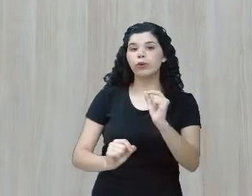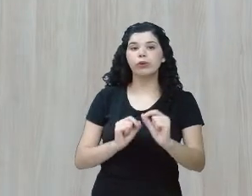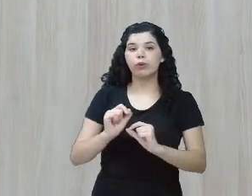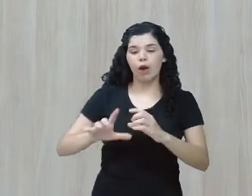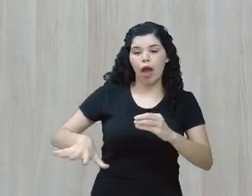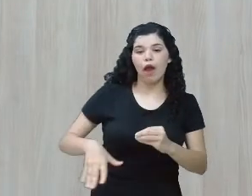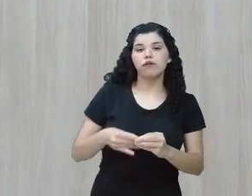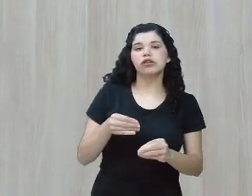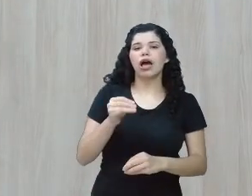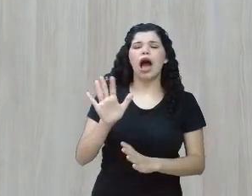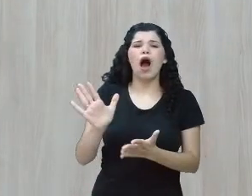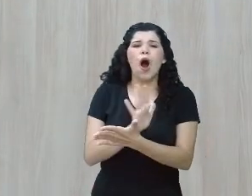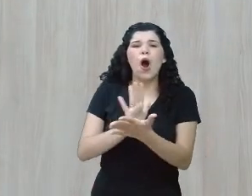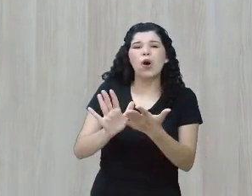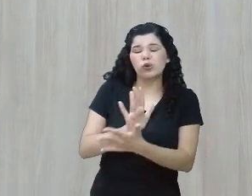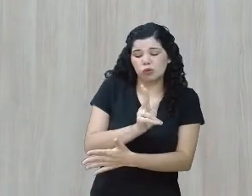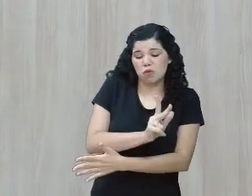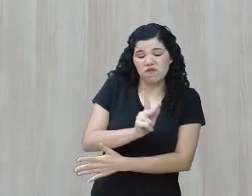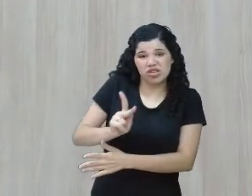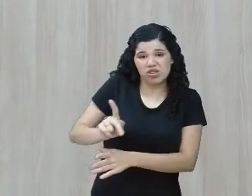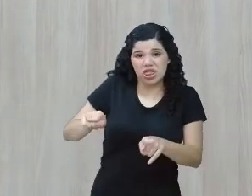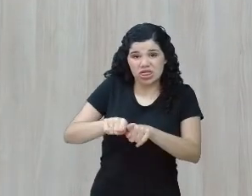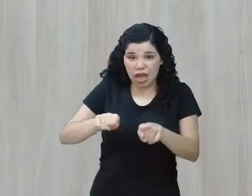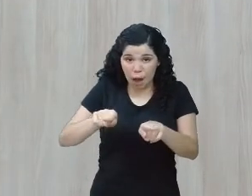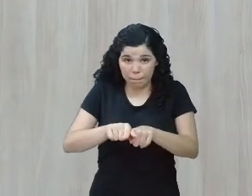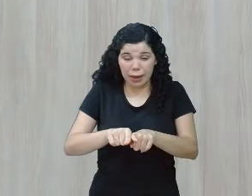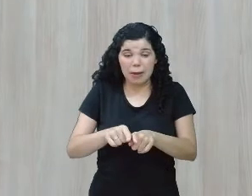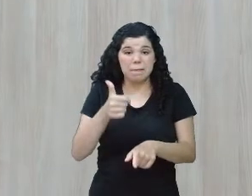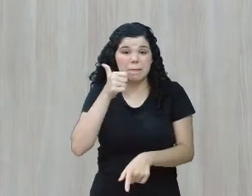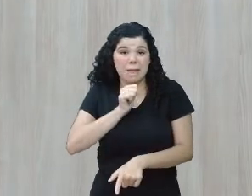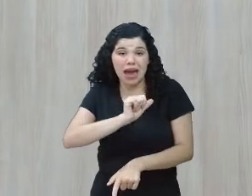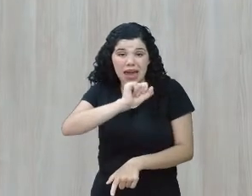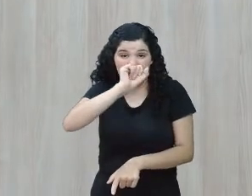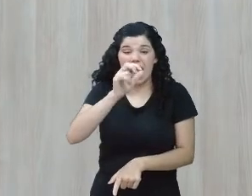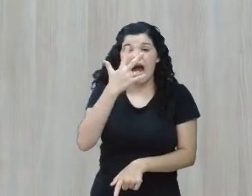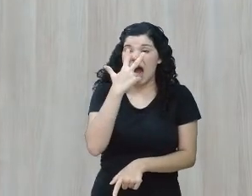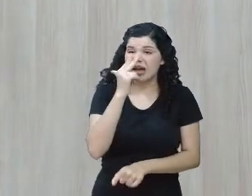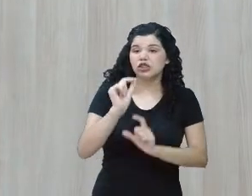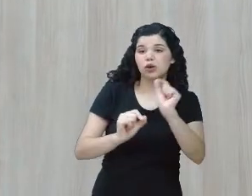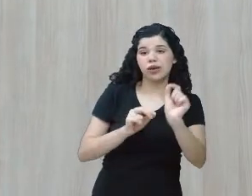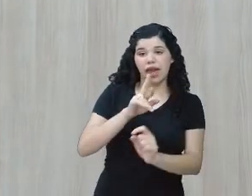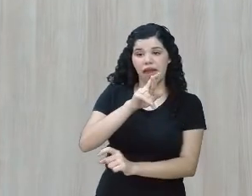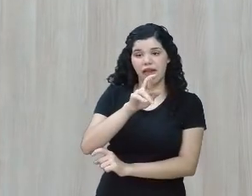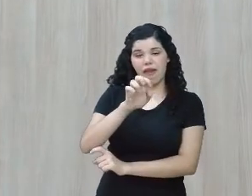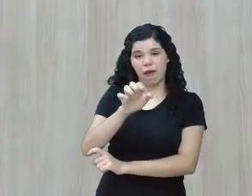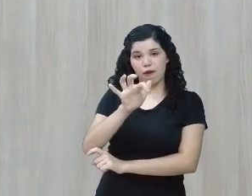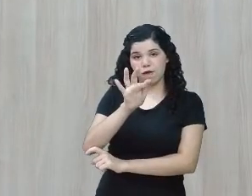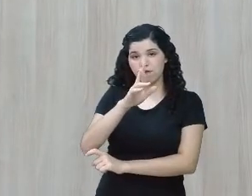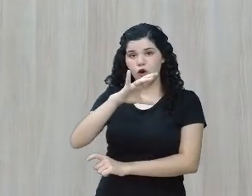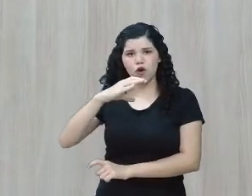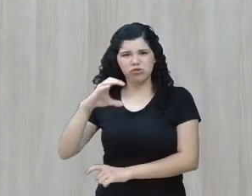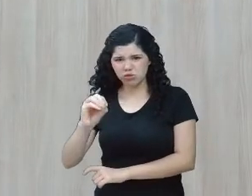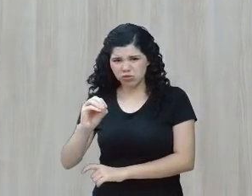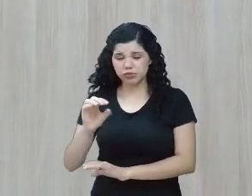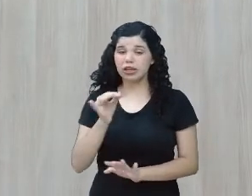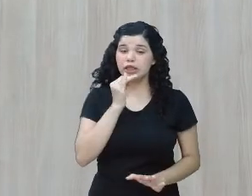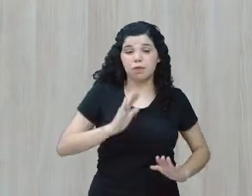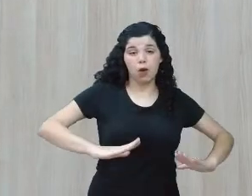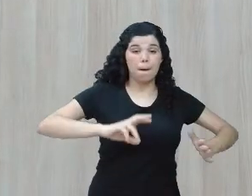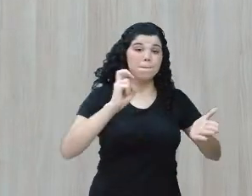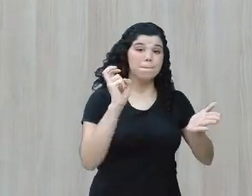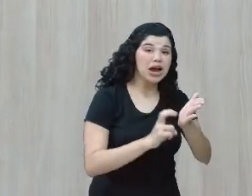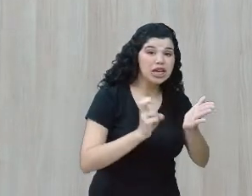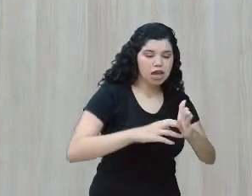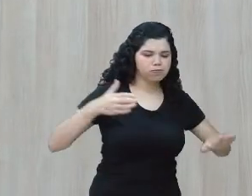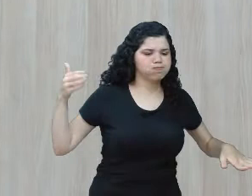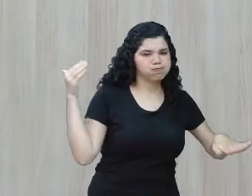ou mães acham que o AEE ele vai ser um reforço. Então, ele foi para a escola de manhã, tem uma atividade